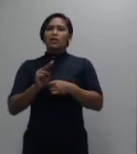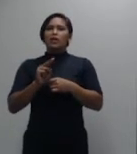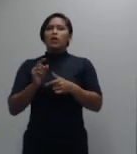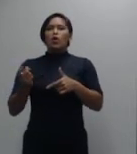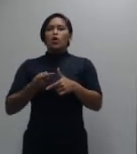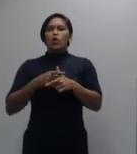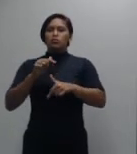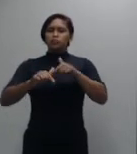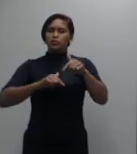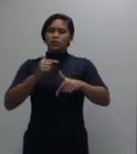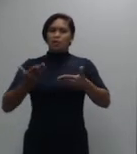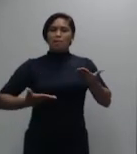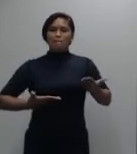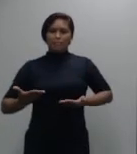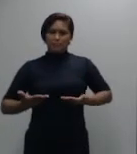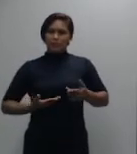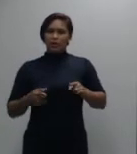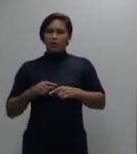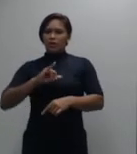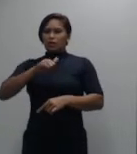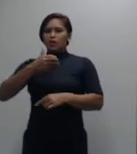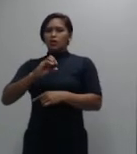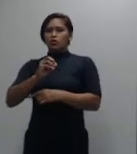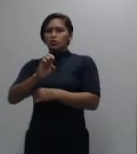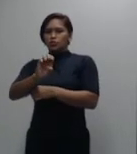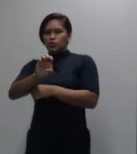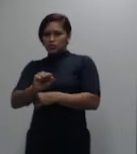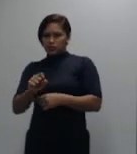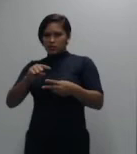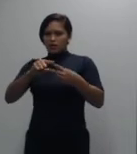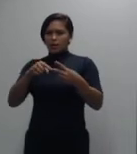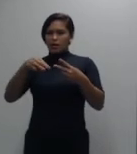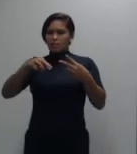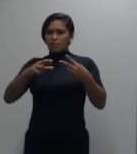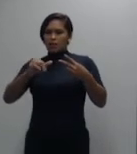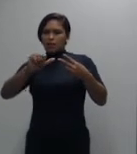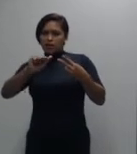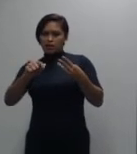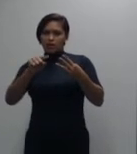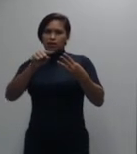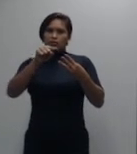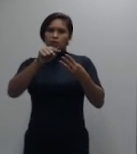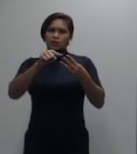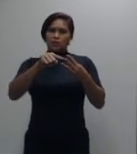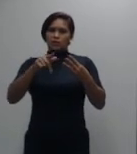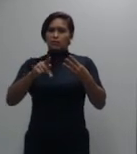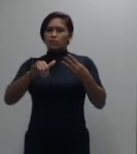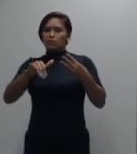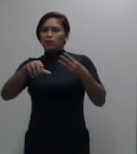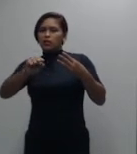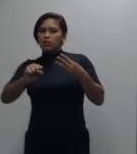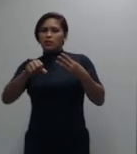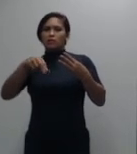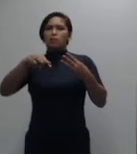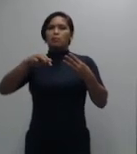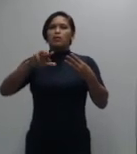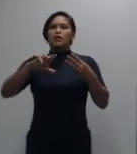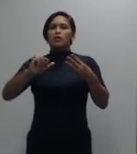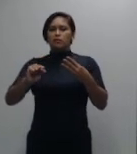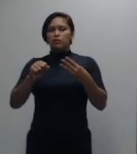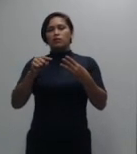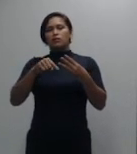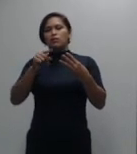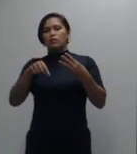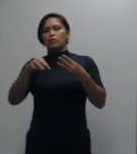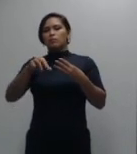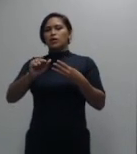relação a José Olegário Monção Caldas Maria da Graça Osório Pimentel Leal MA o Barreto Santiago